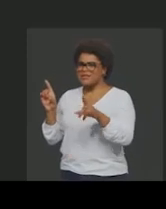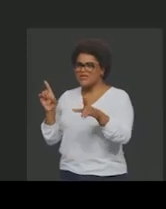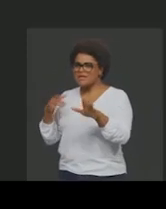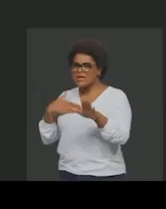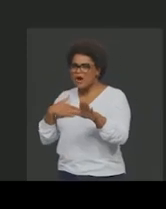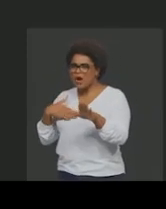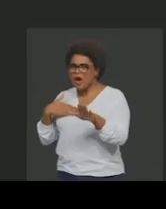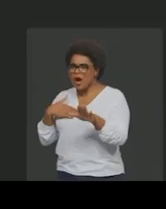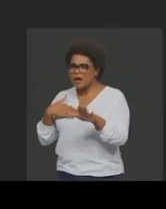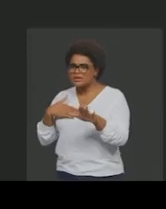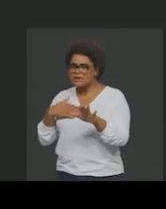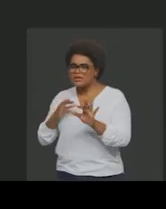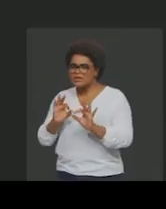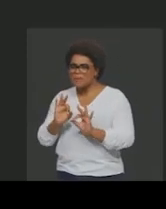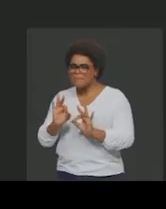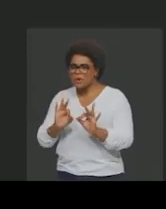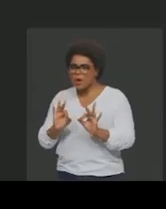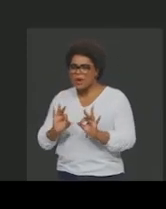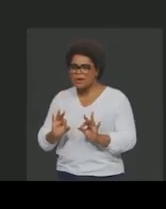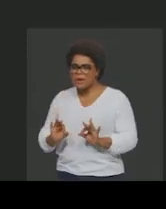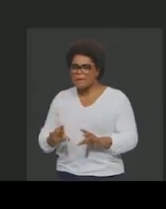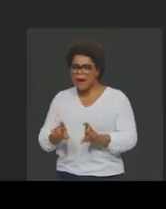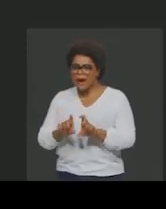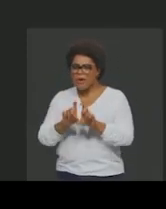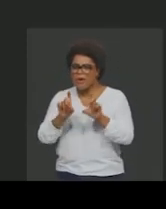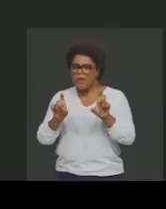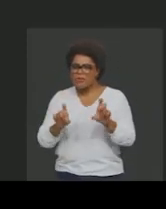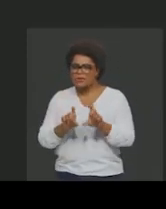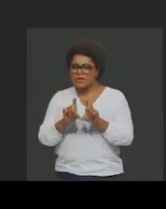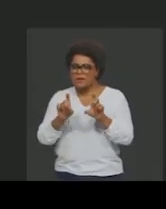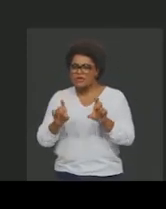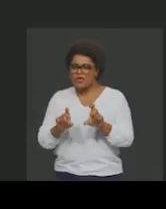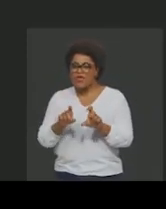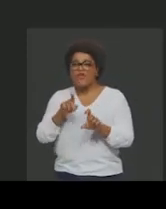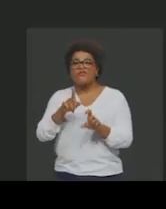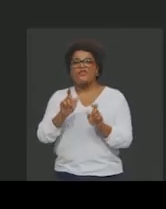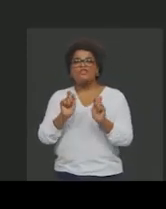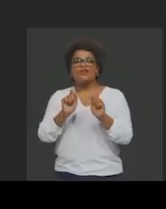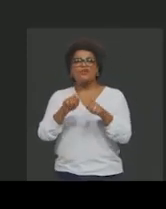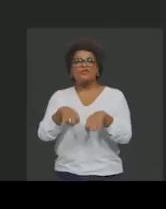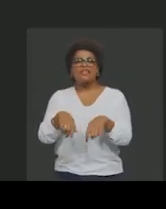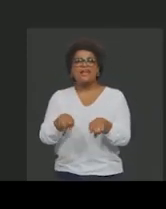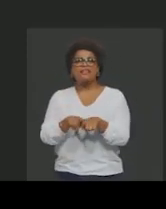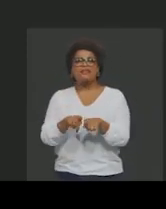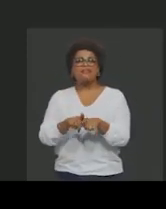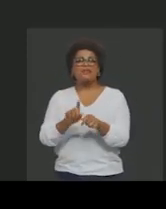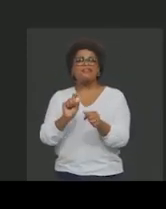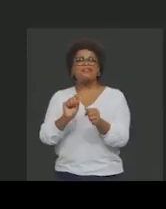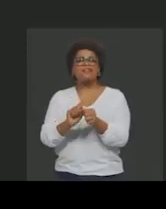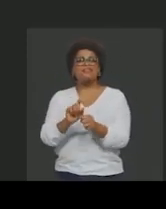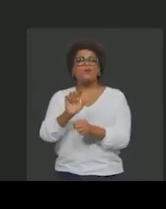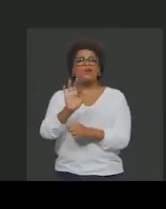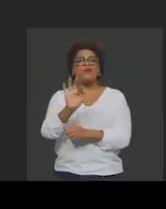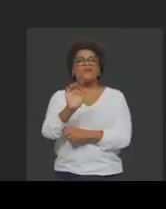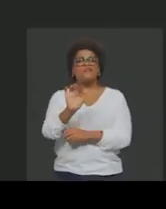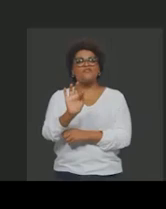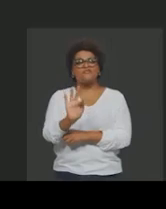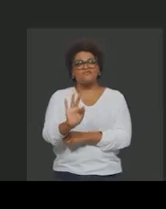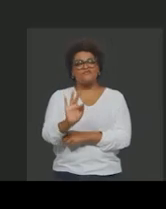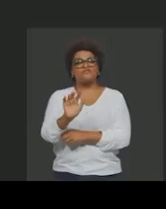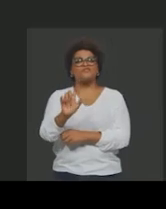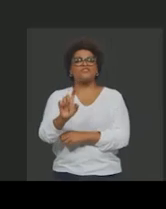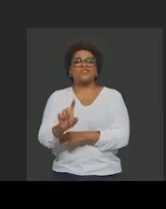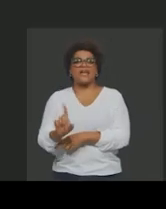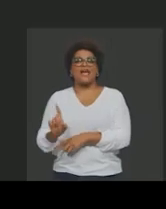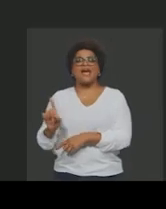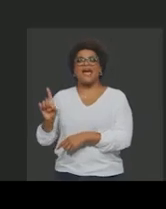ó, você consegue implementar uma função aqui, uma máquina virtual, que no meu exemplo é